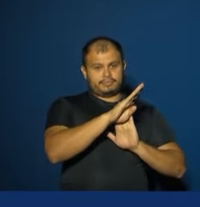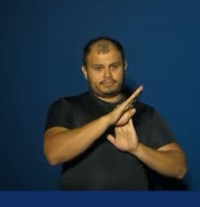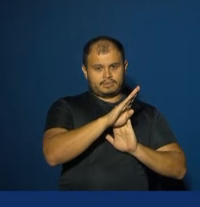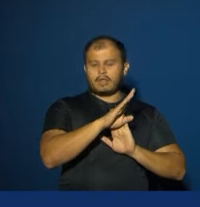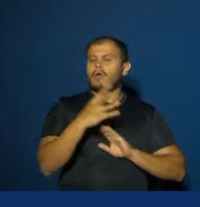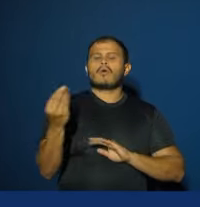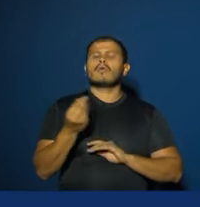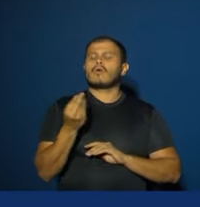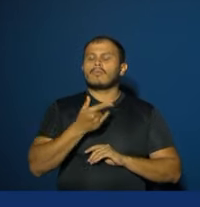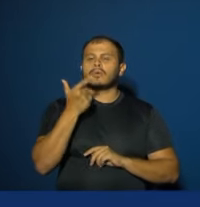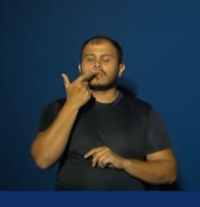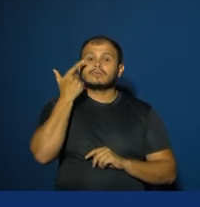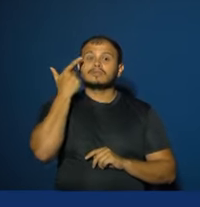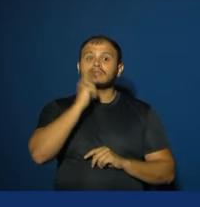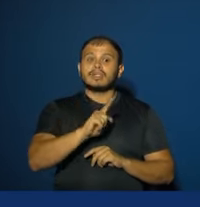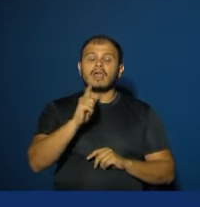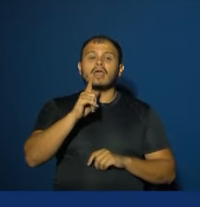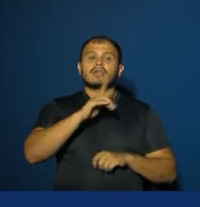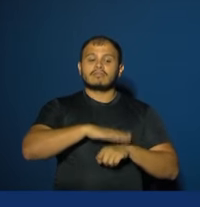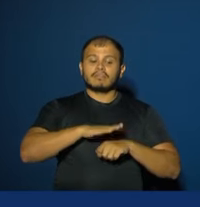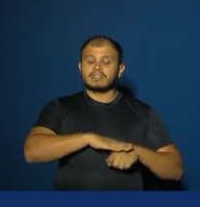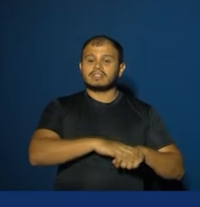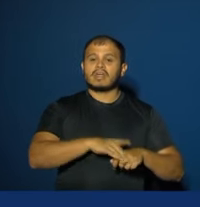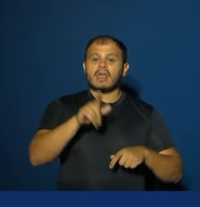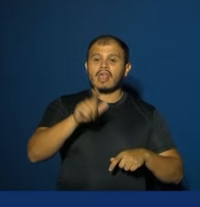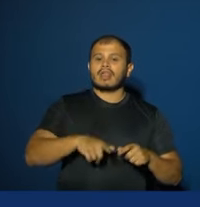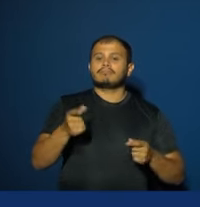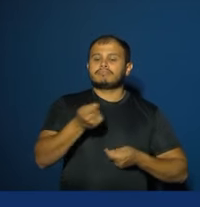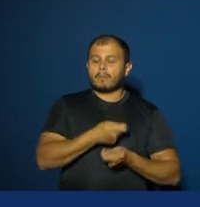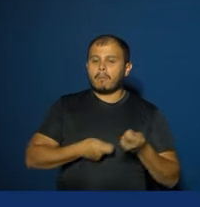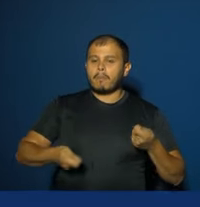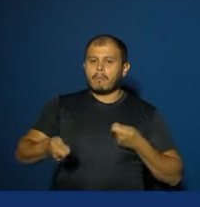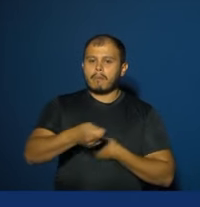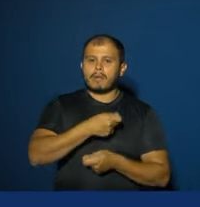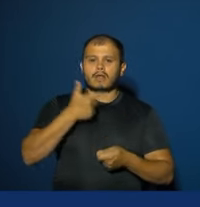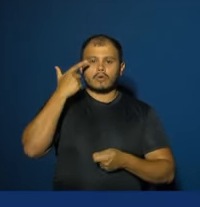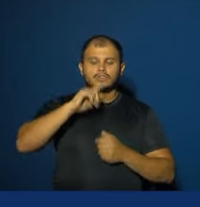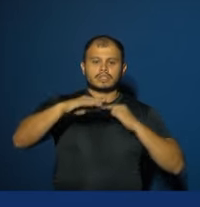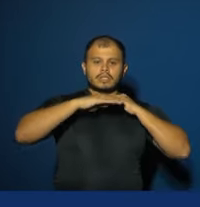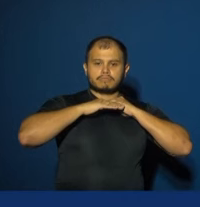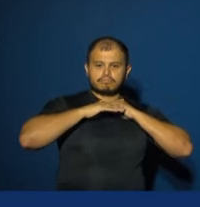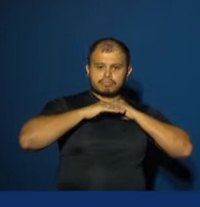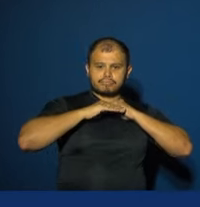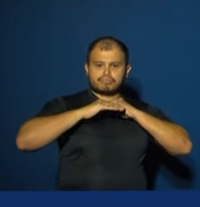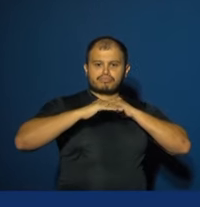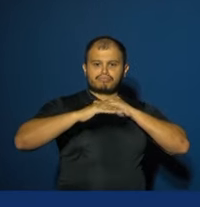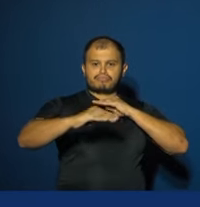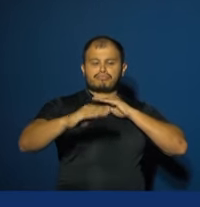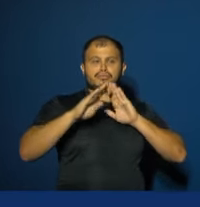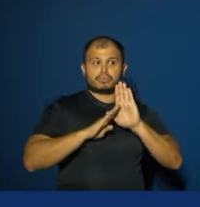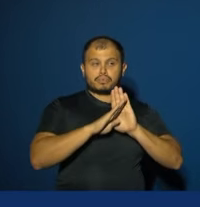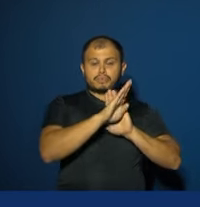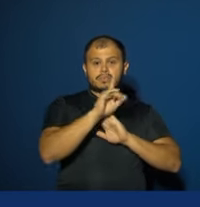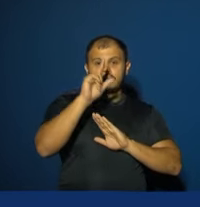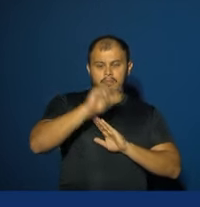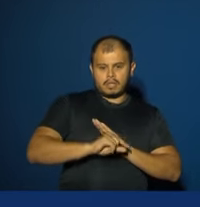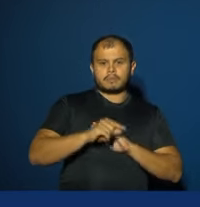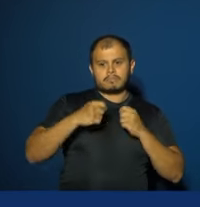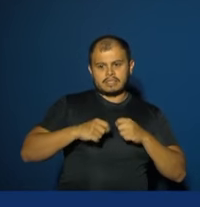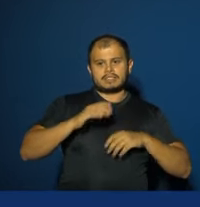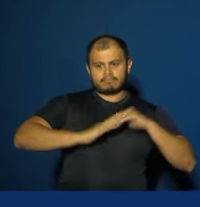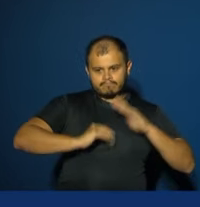então como é que você consegue fazer com que essa tarifa ela ela se estabilize suba o mínimo possível é trazer